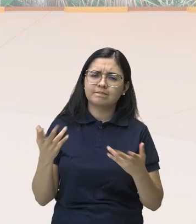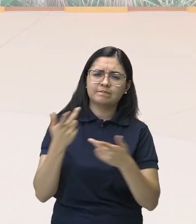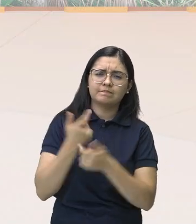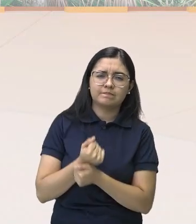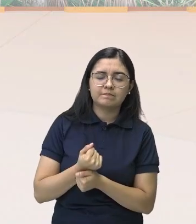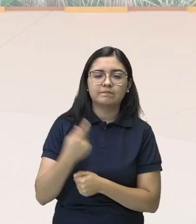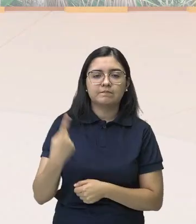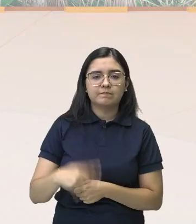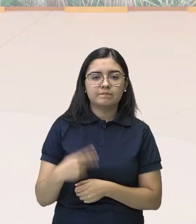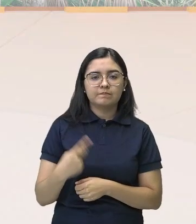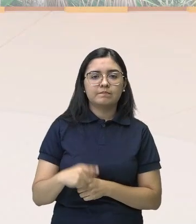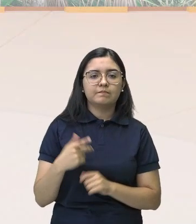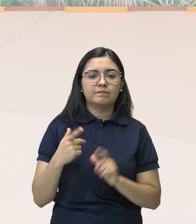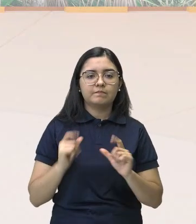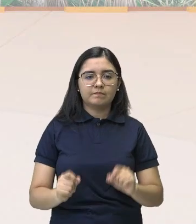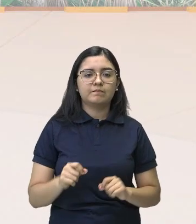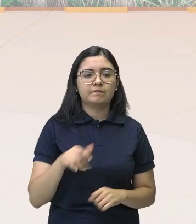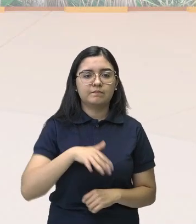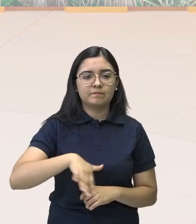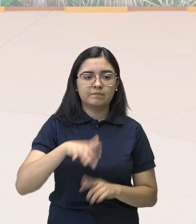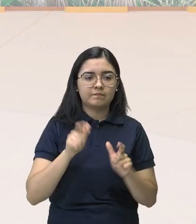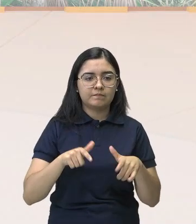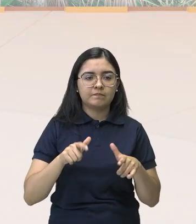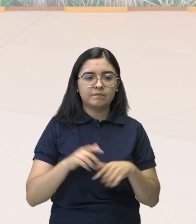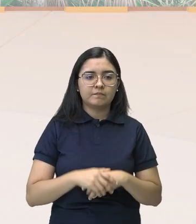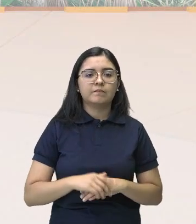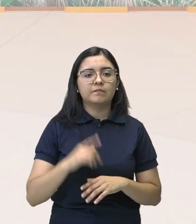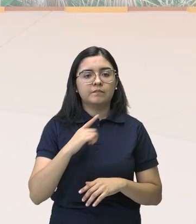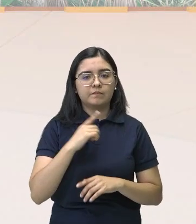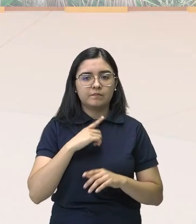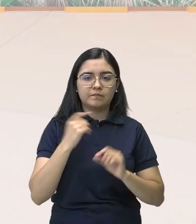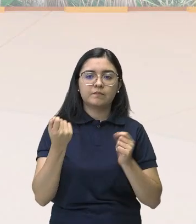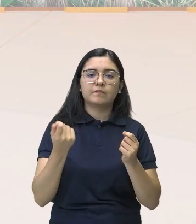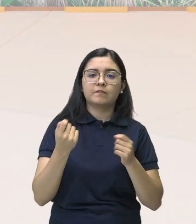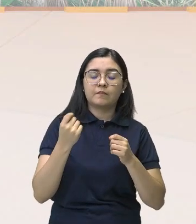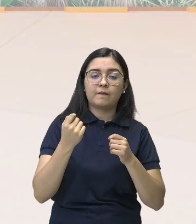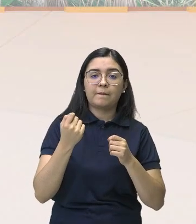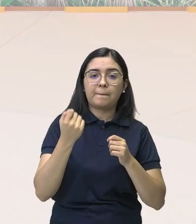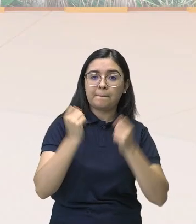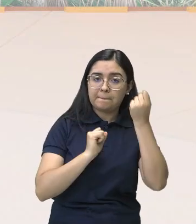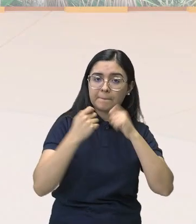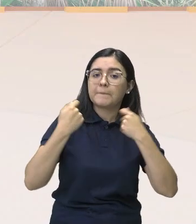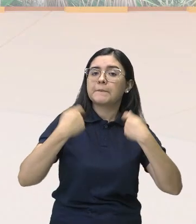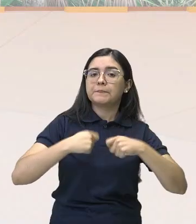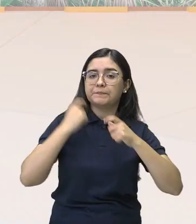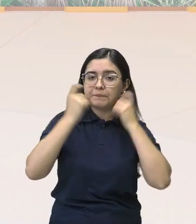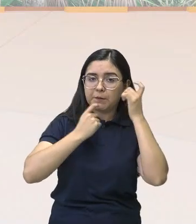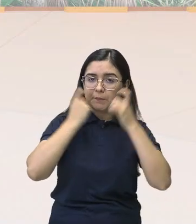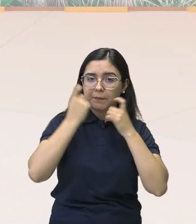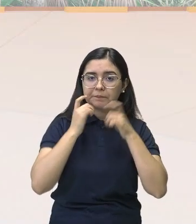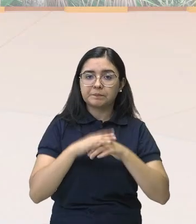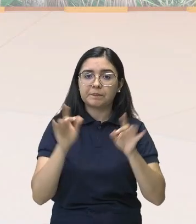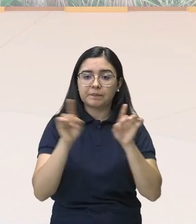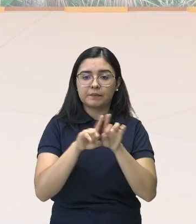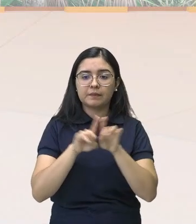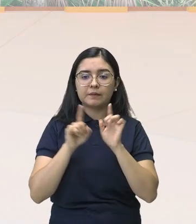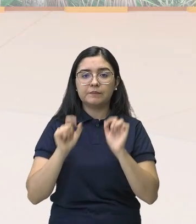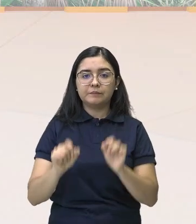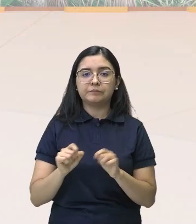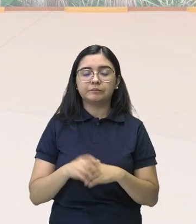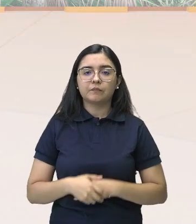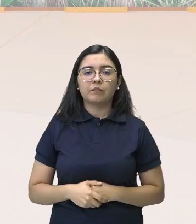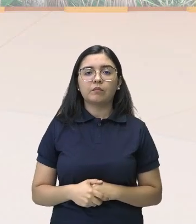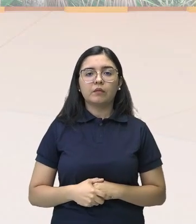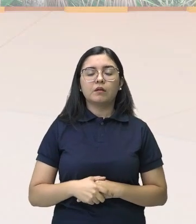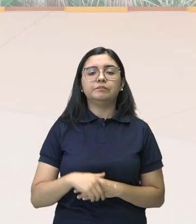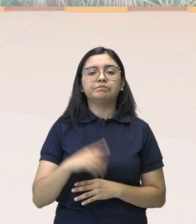exuberante aqui da nossa região? As indústrias têm sim que se preocupar com isso. E a presença